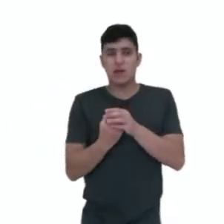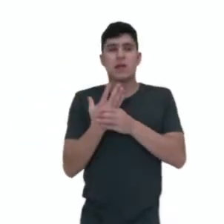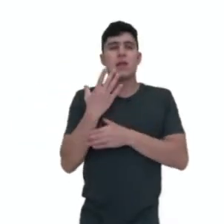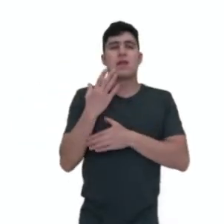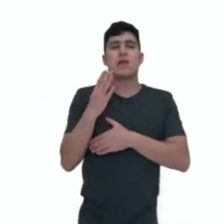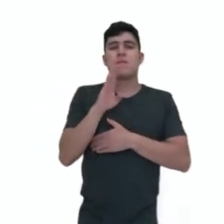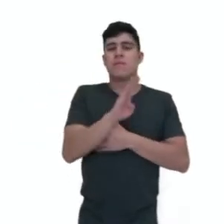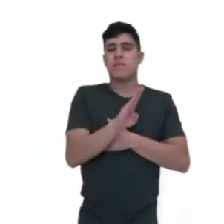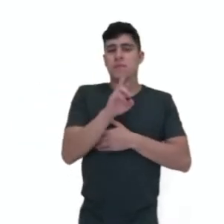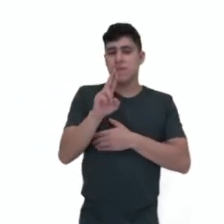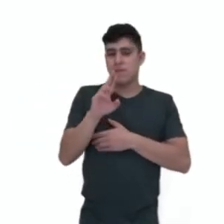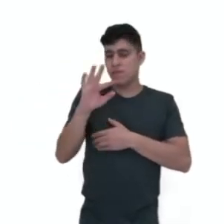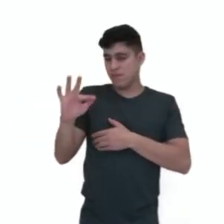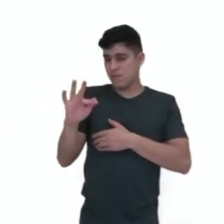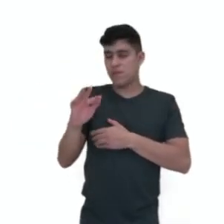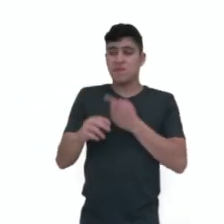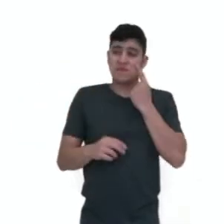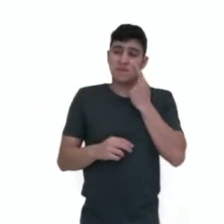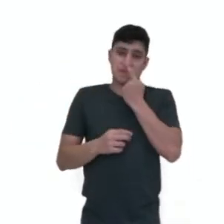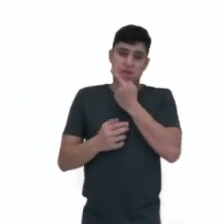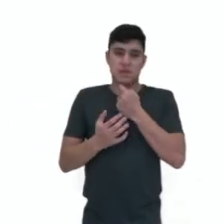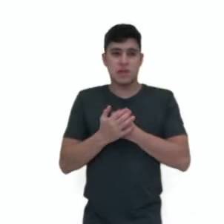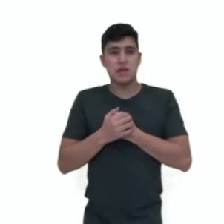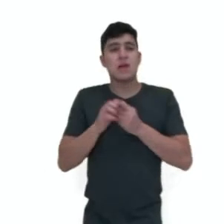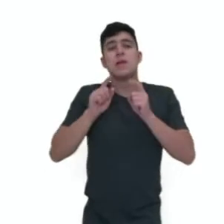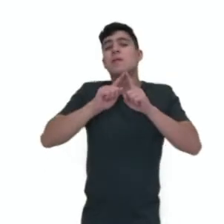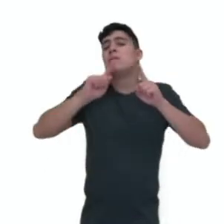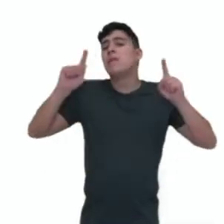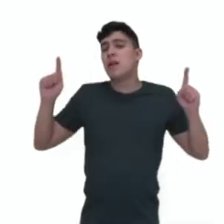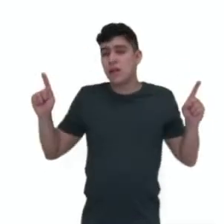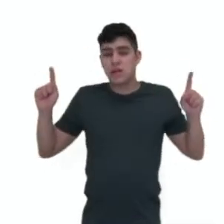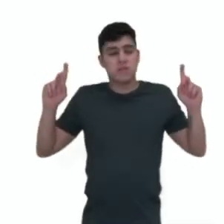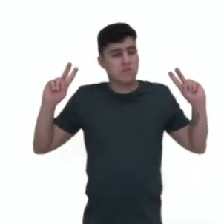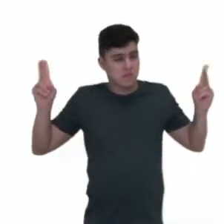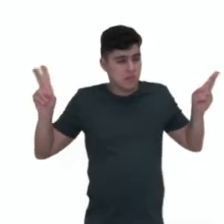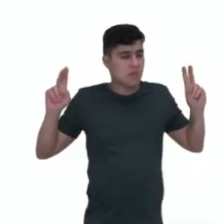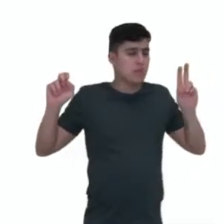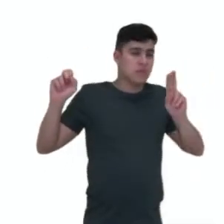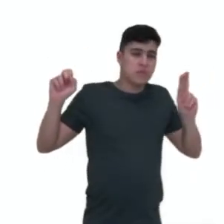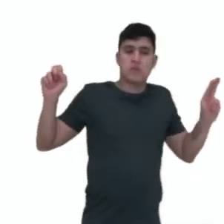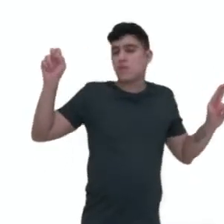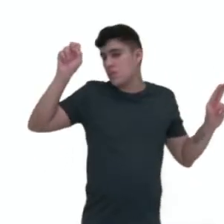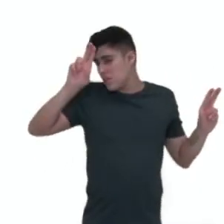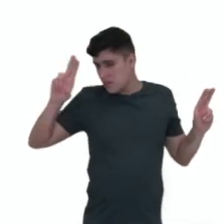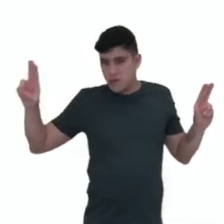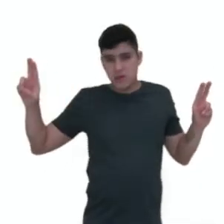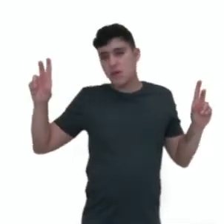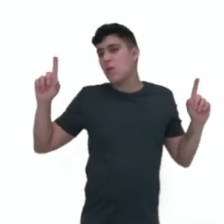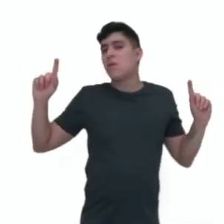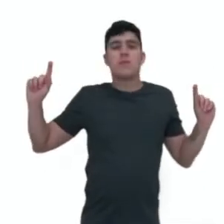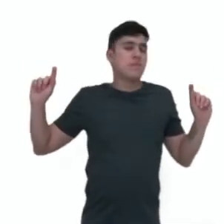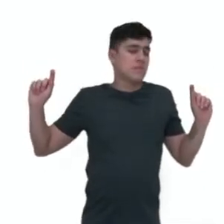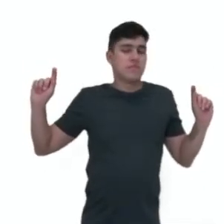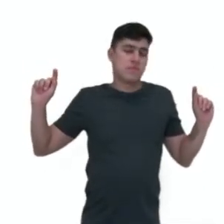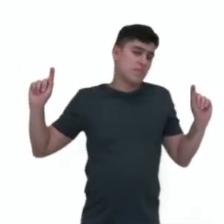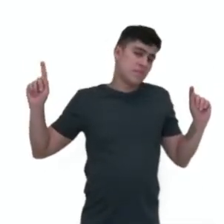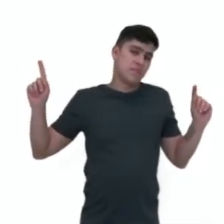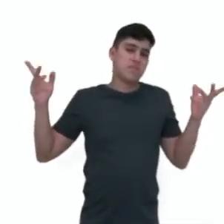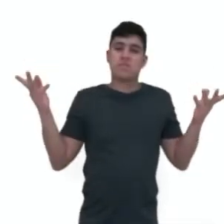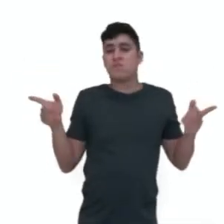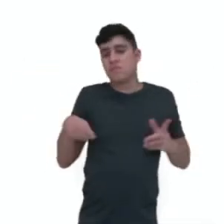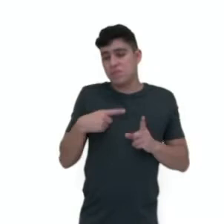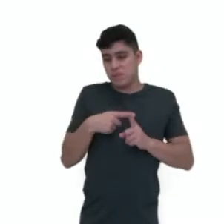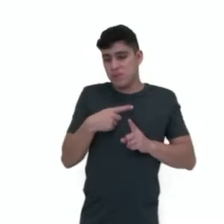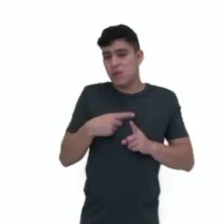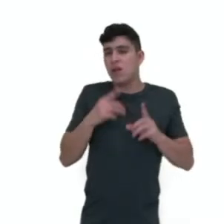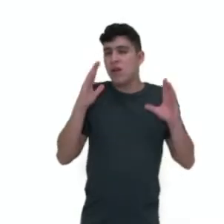empresa, a Brasil Foods, mas elas mantiveram os nomes Perdigão e Sadia, respectivamente, porque